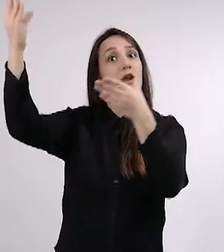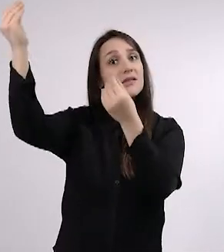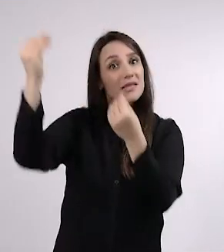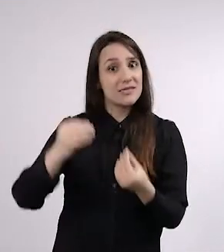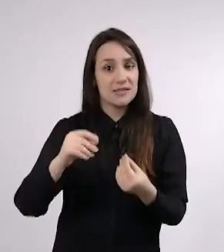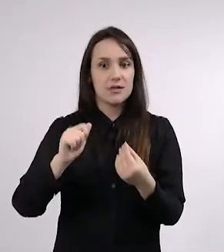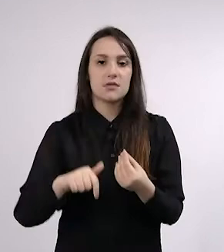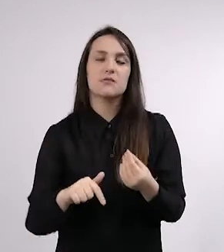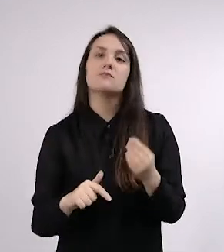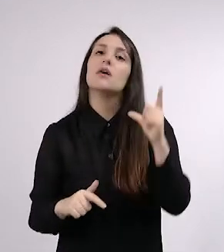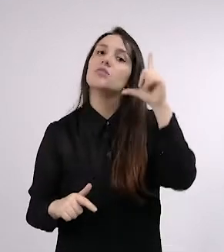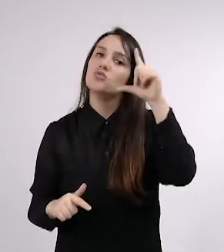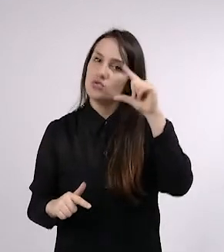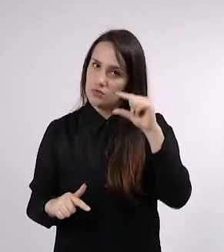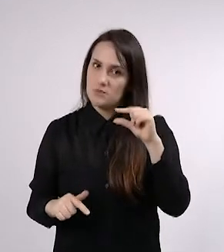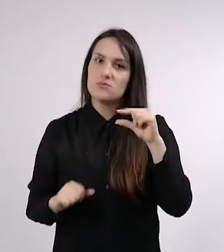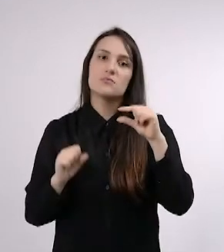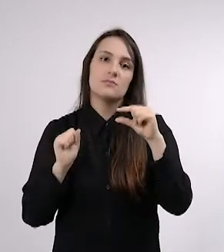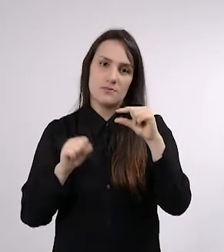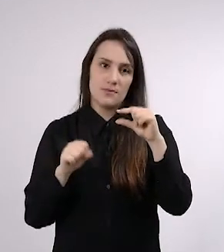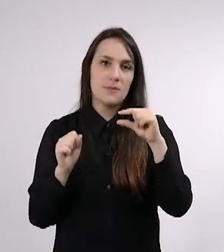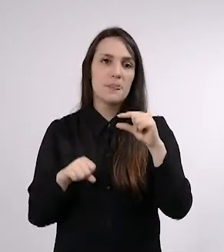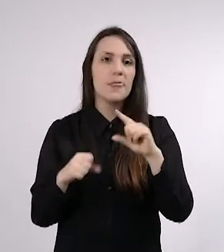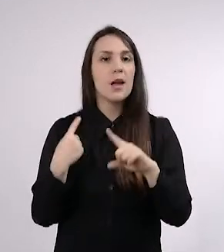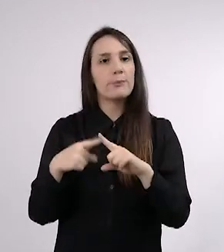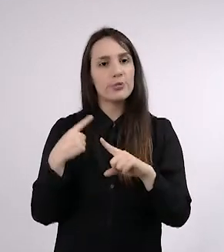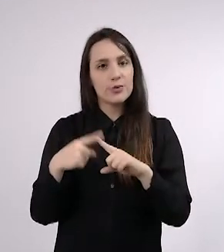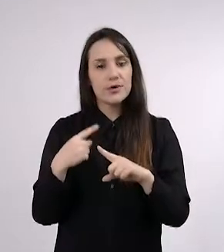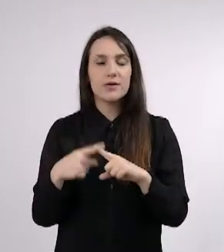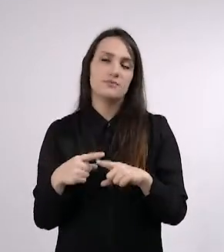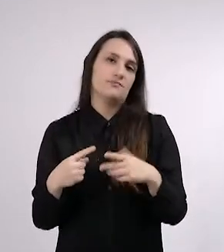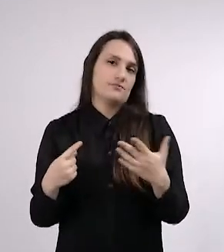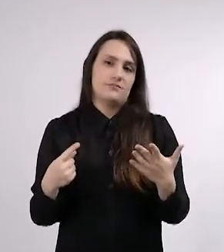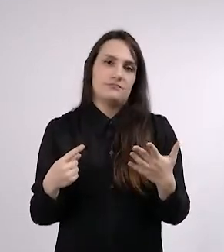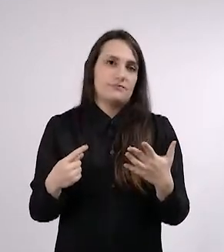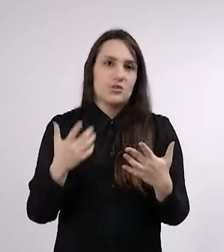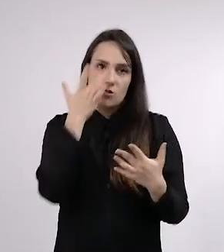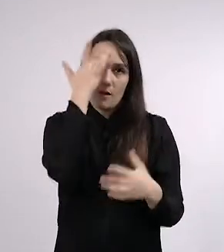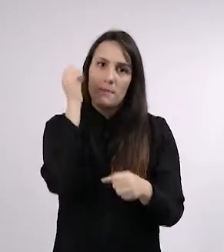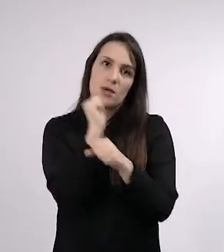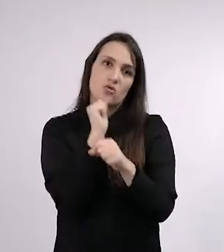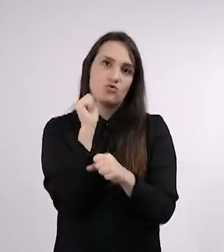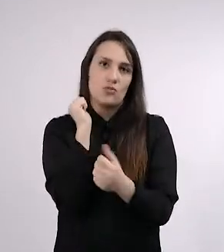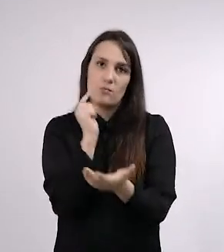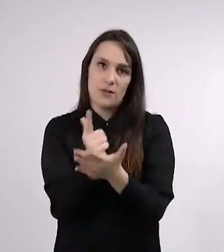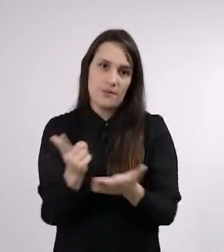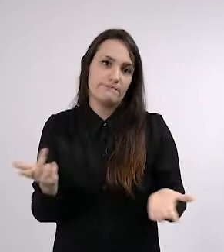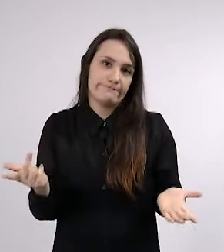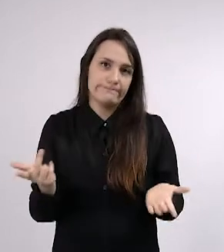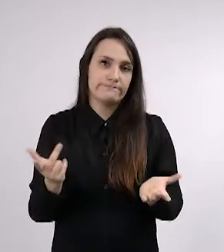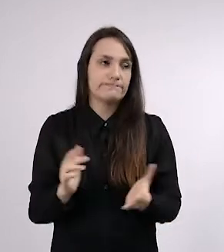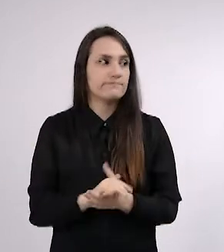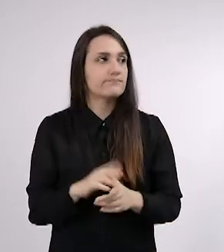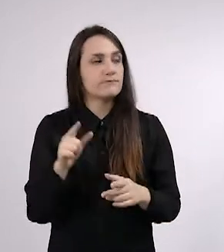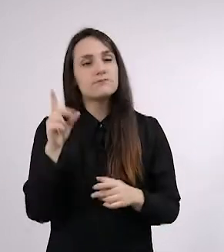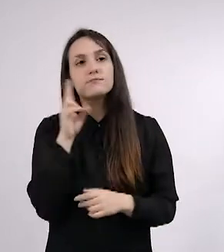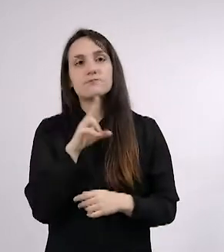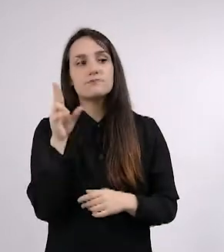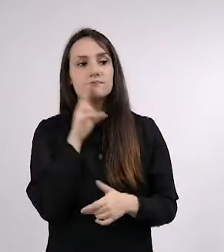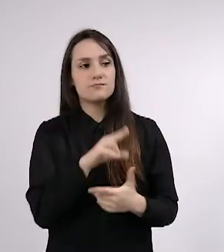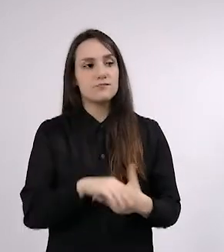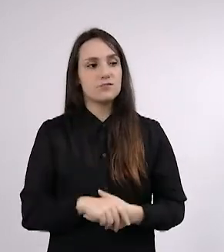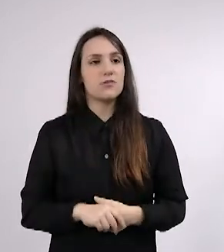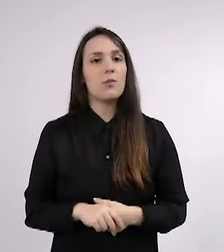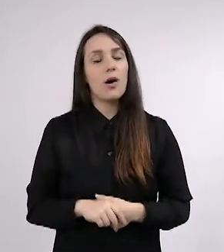de consumo, ela diminuiu naturalmente fruto da diminuição do consumo, né, que é esse setor terciário